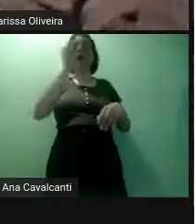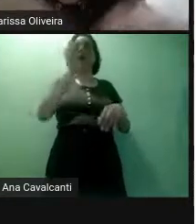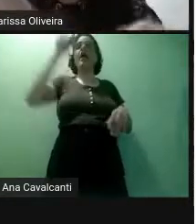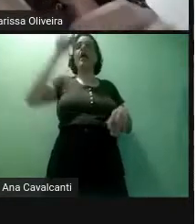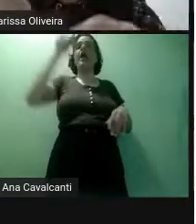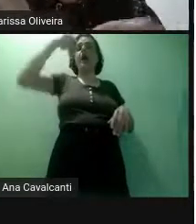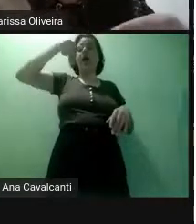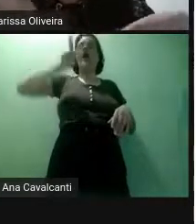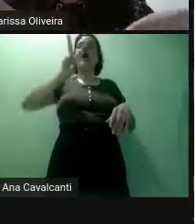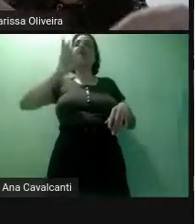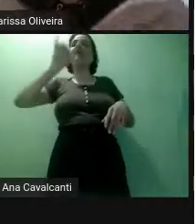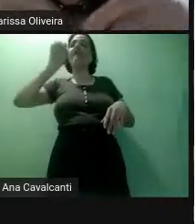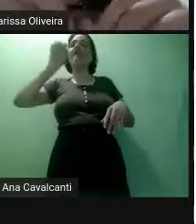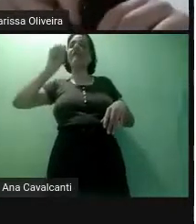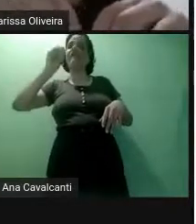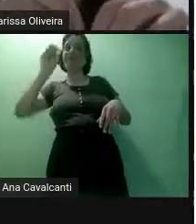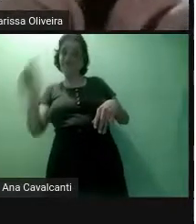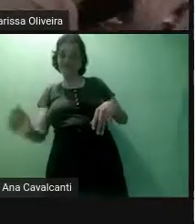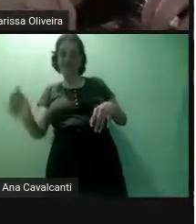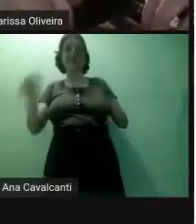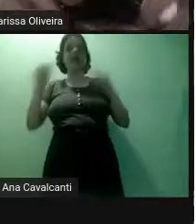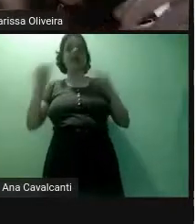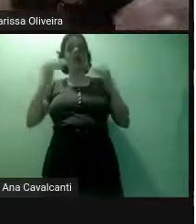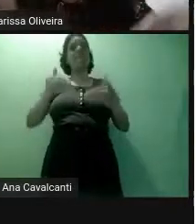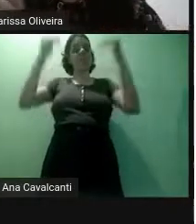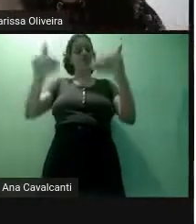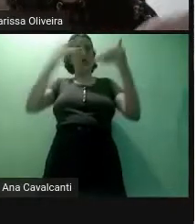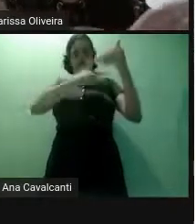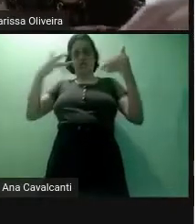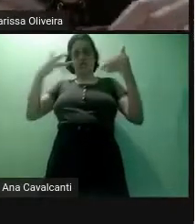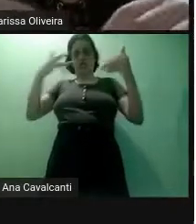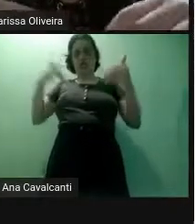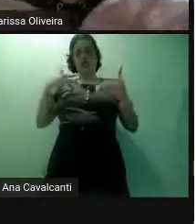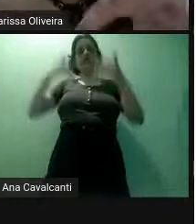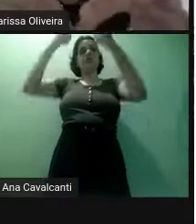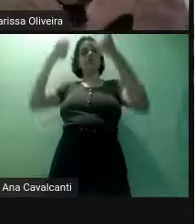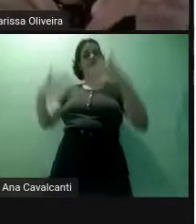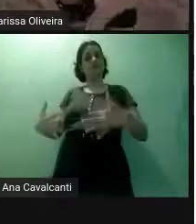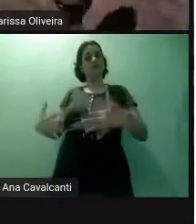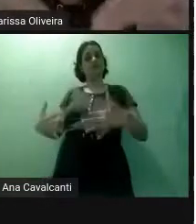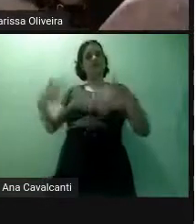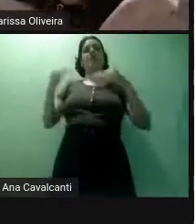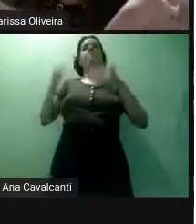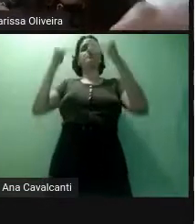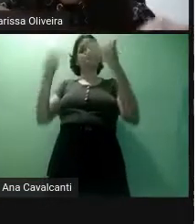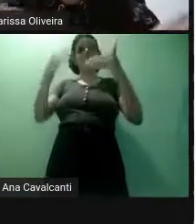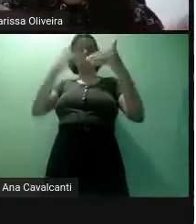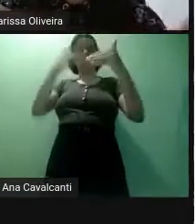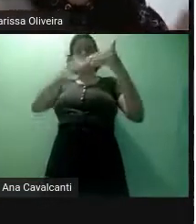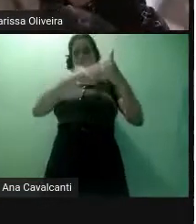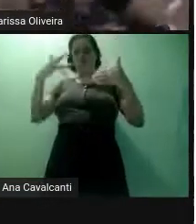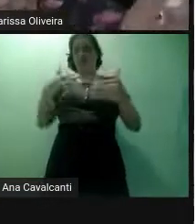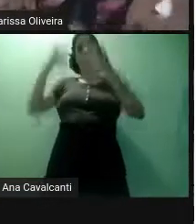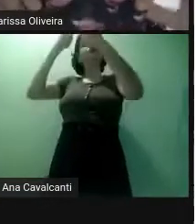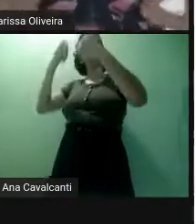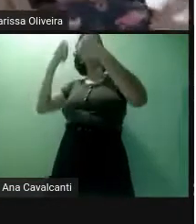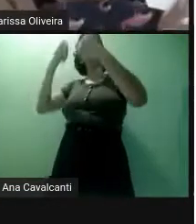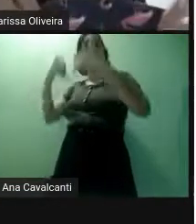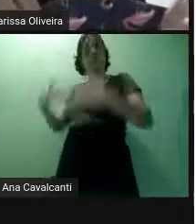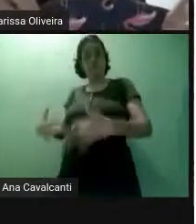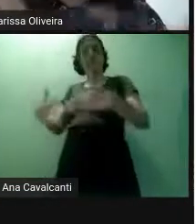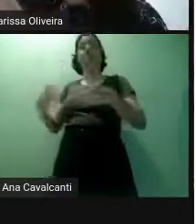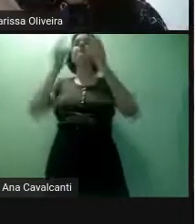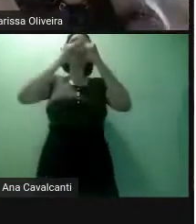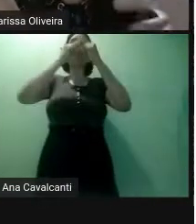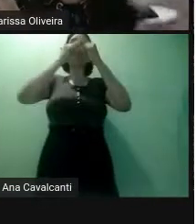estou tudo falando pelas recomendações do Ministério da Saúde. O Ministério da Saúde diz o seguinte, que essa